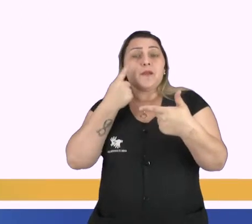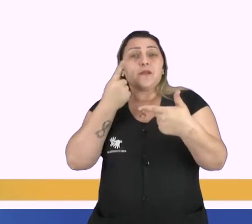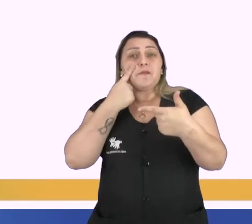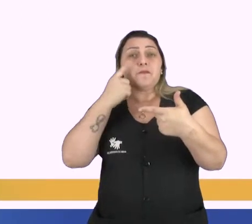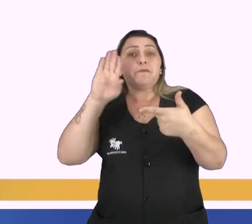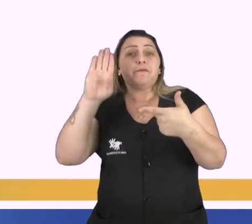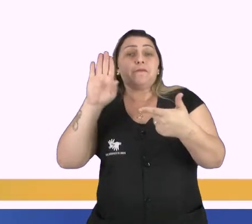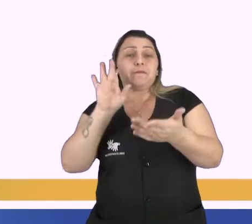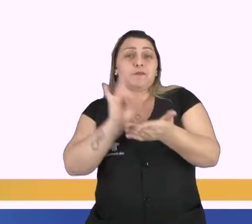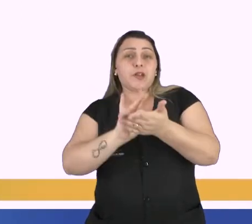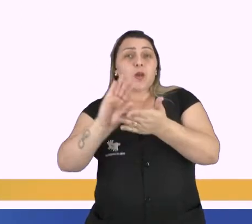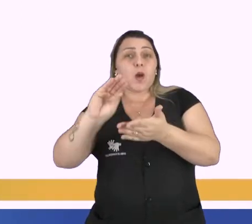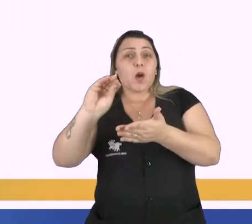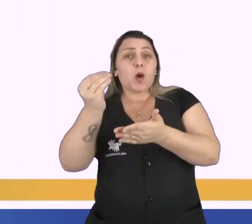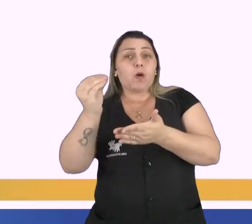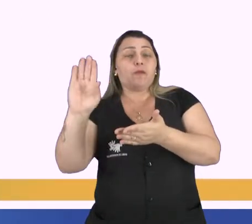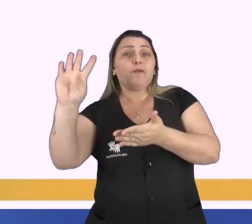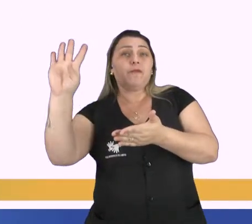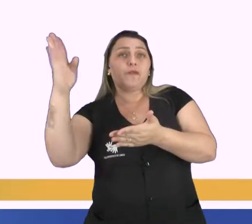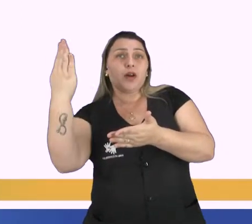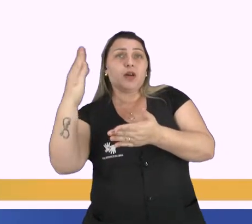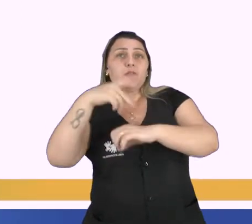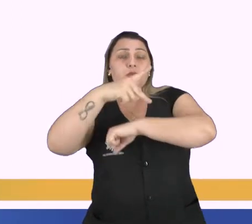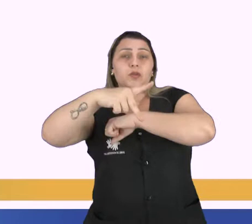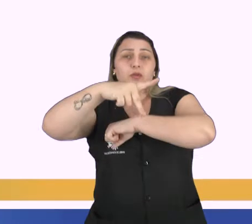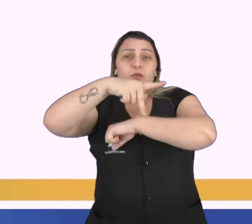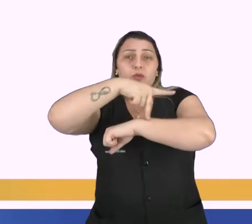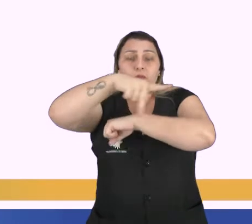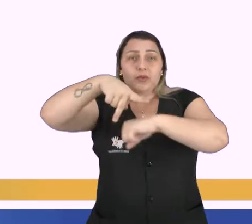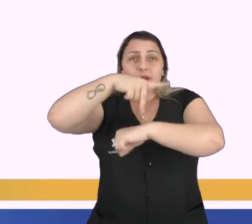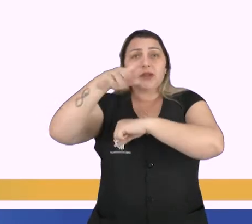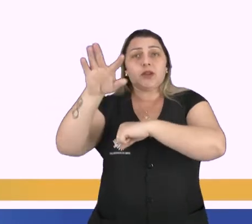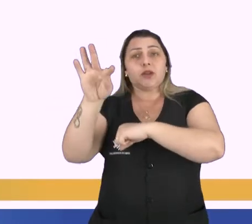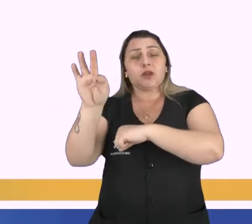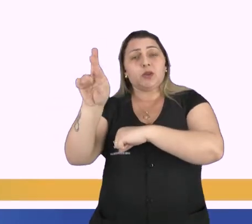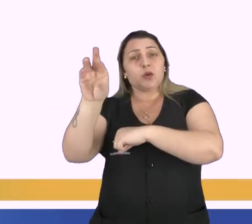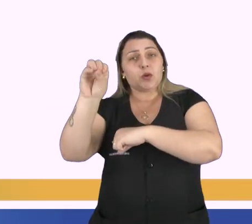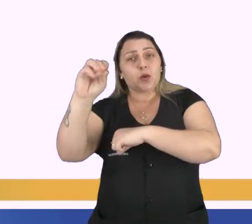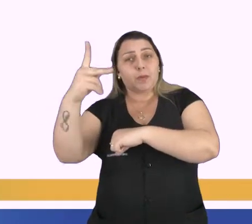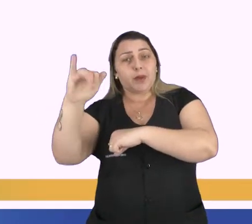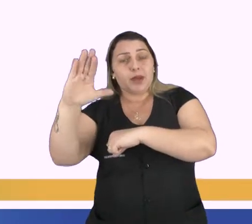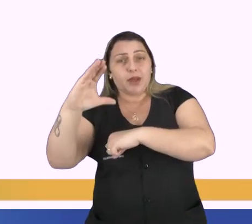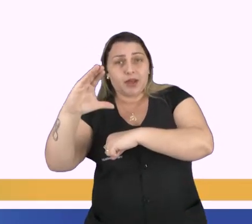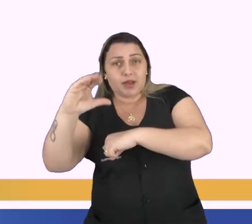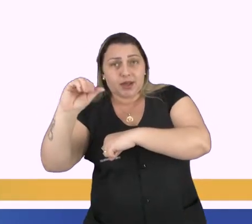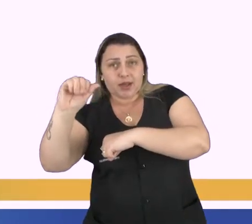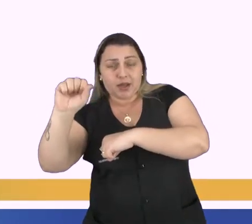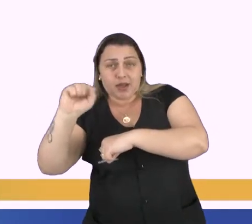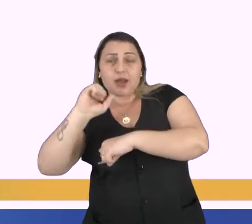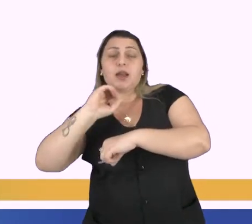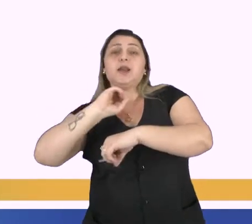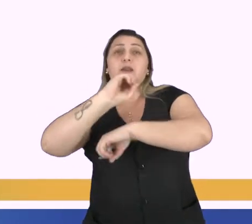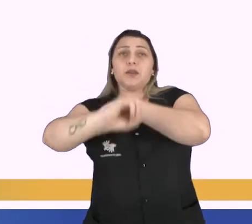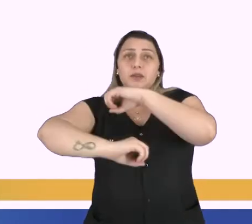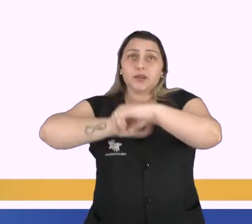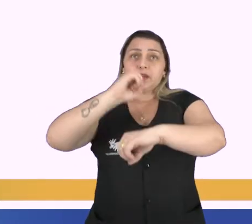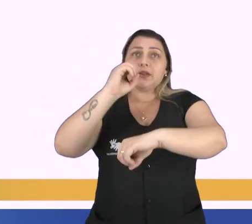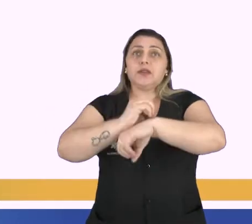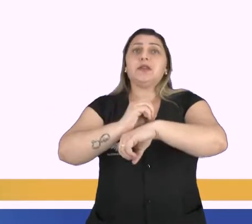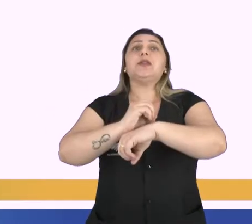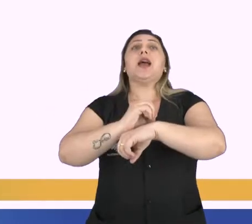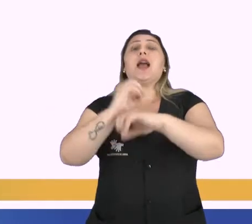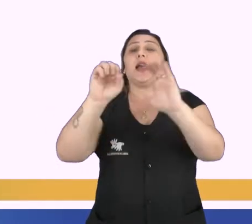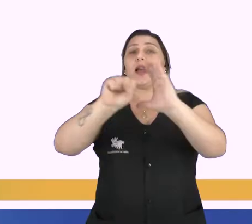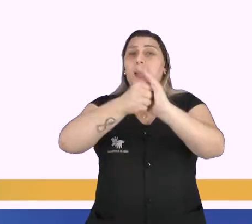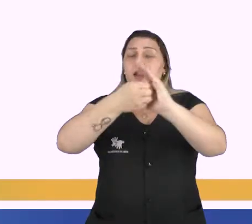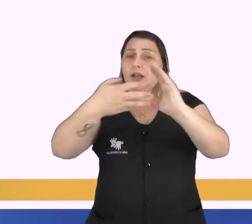como verdadeira ou falsa. Nos países tropicais, as estações do ano são bem definidas, possuem características bem